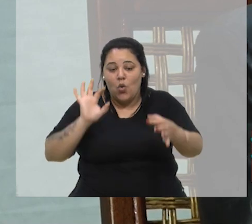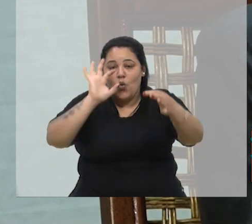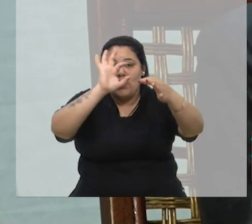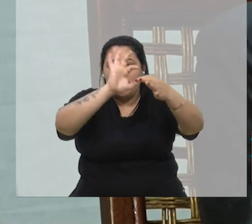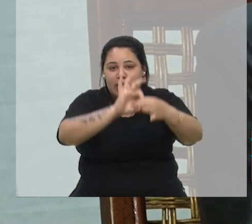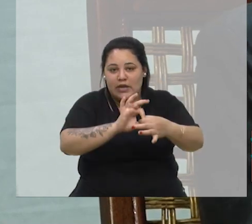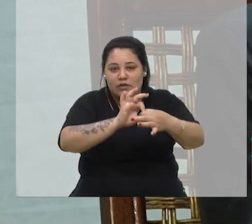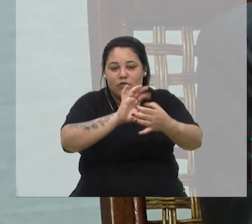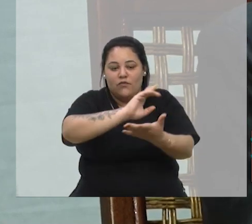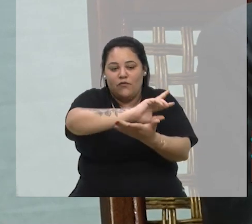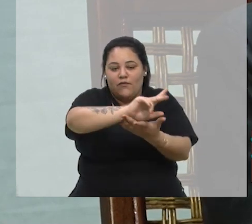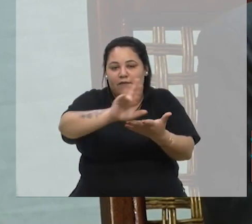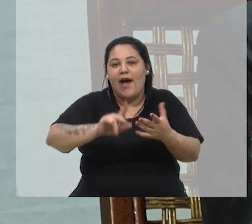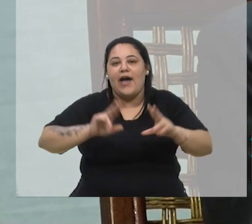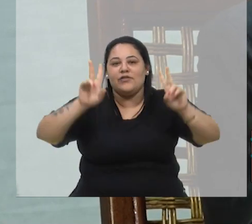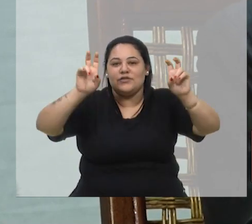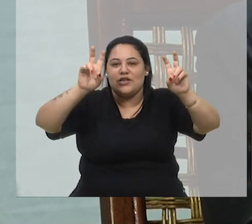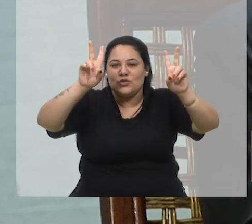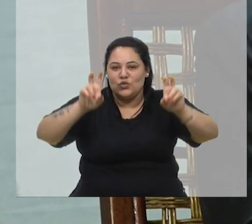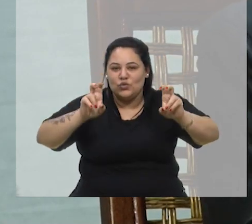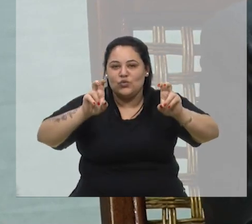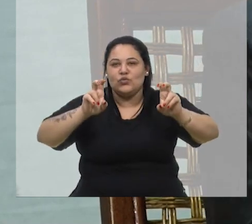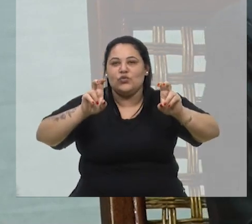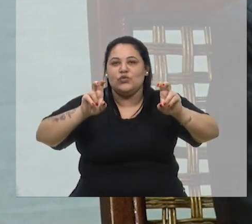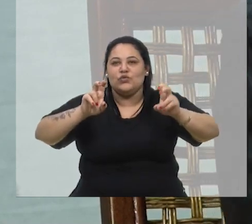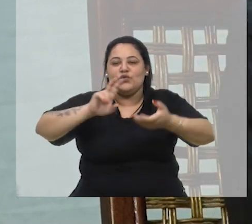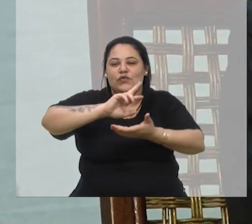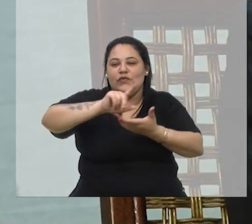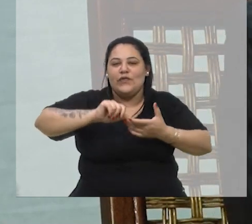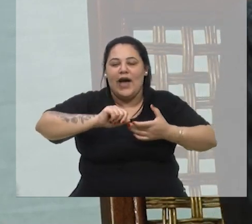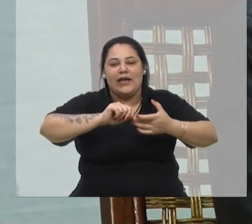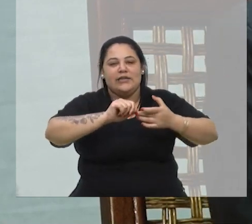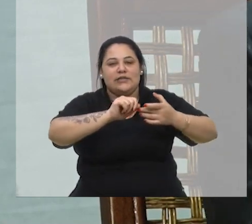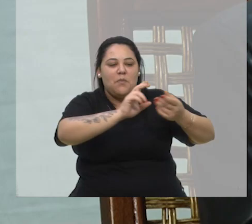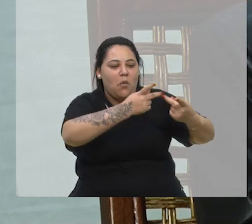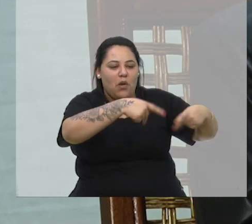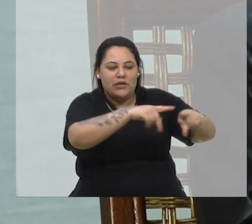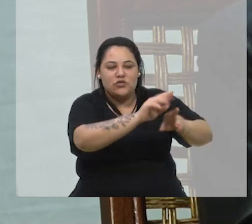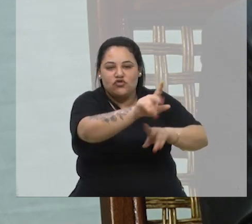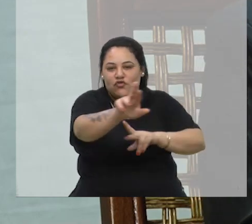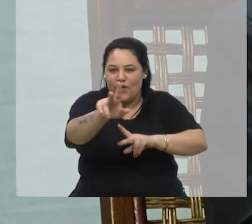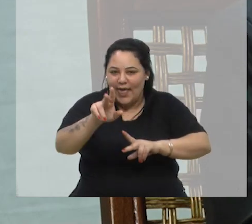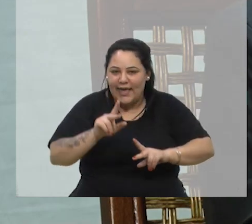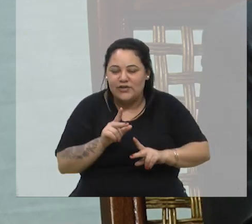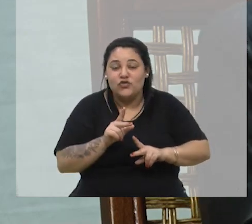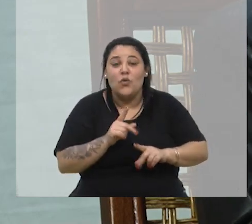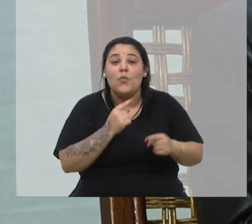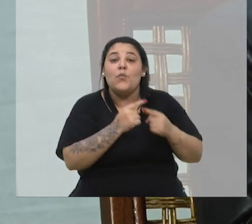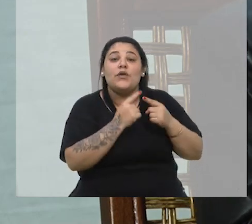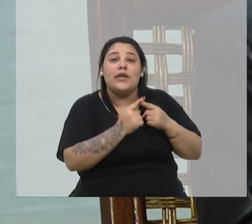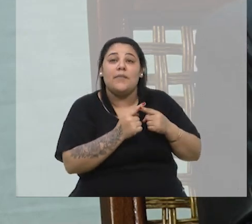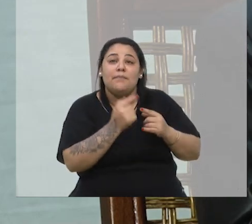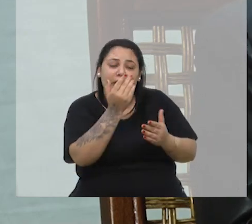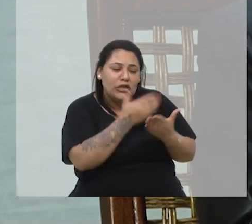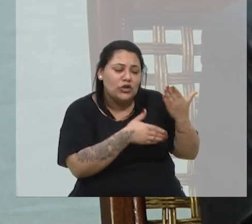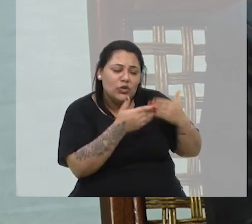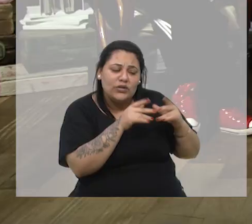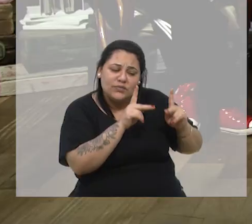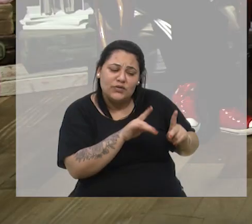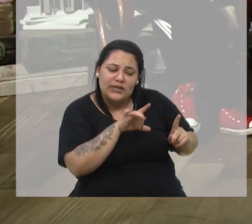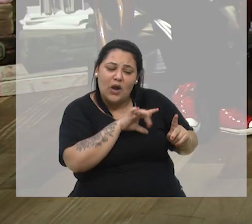E contemplando... diversas temáticas, né? Diversos segmentos,